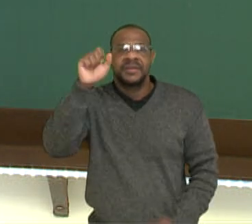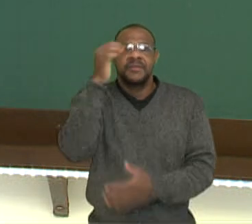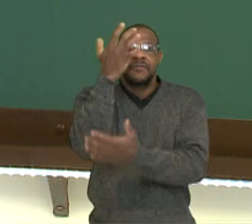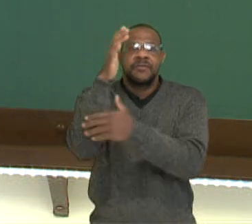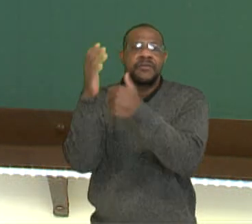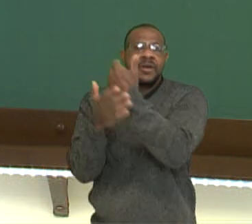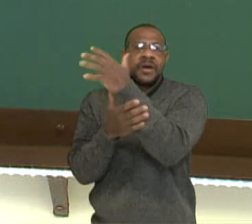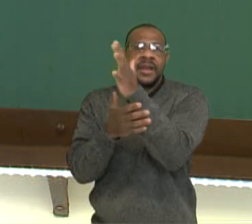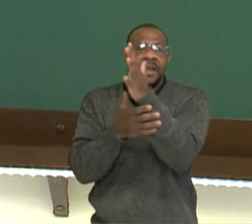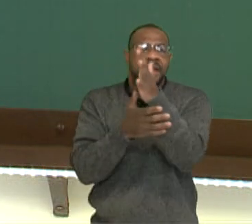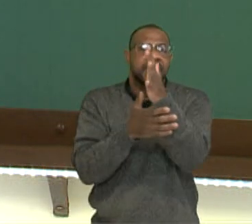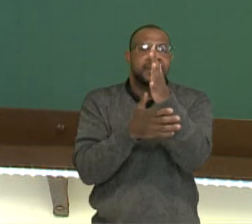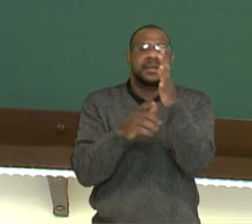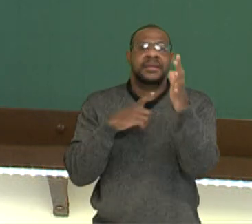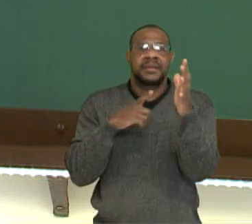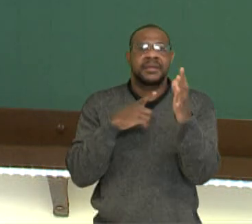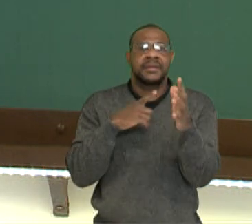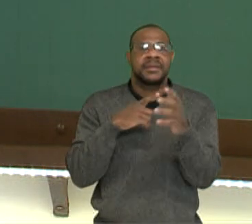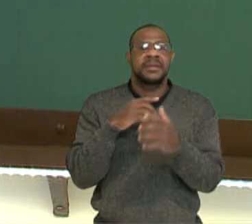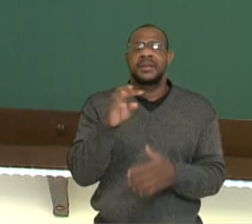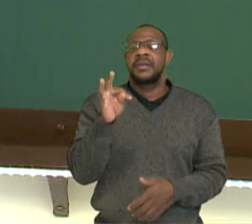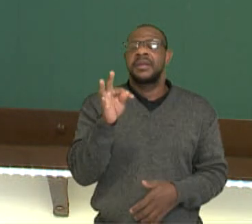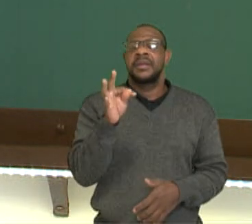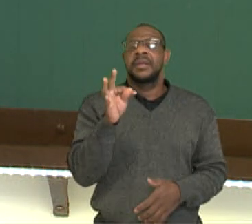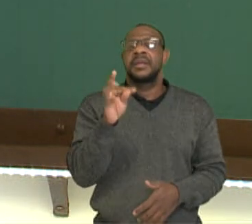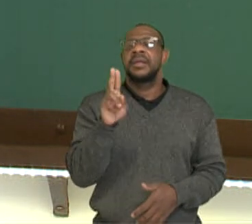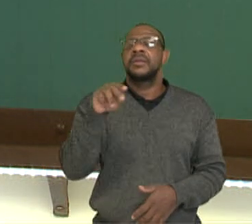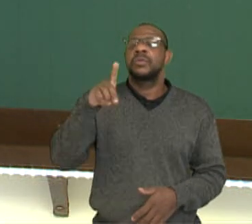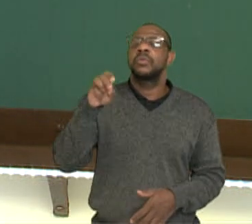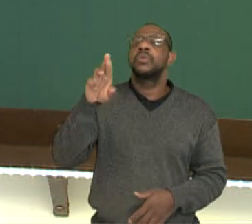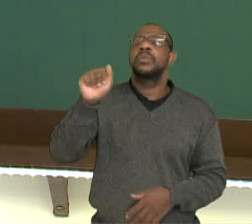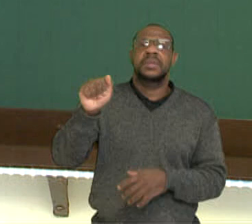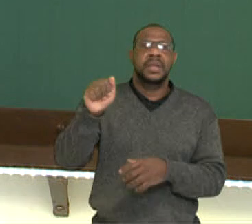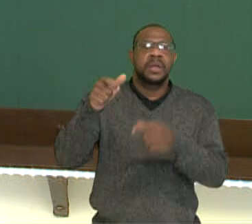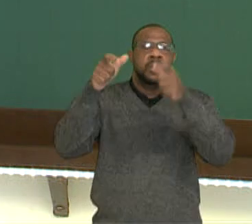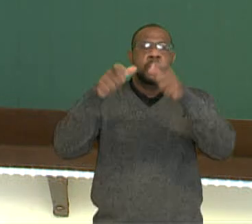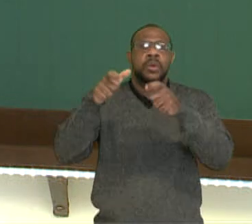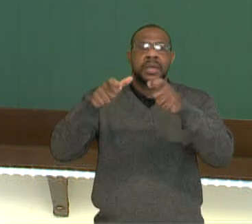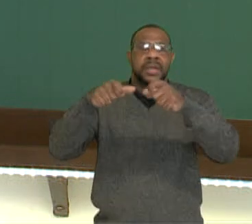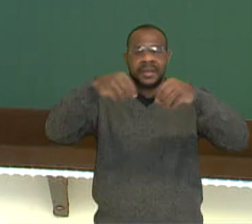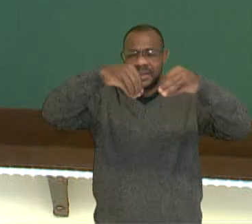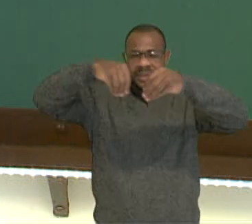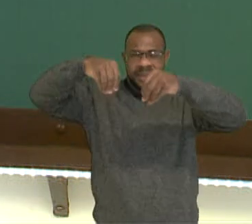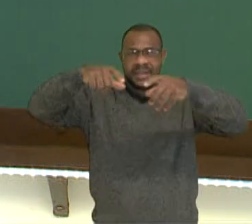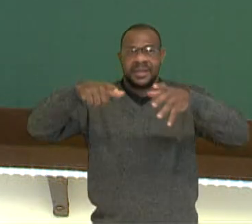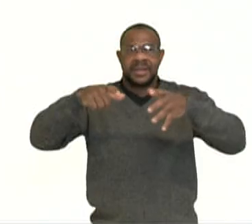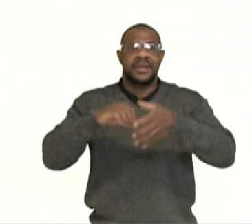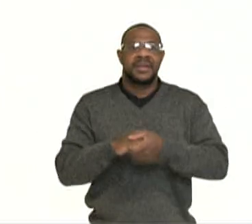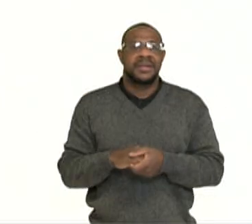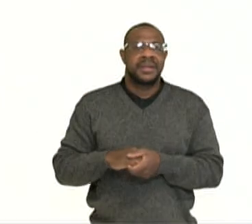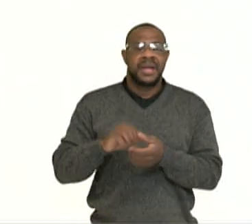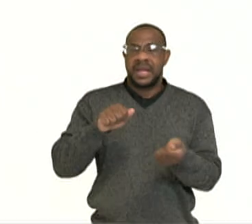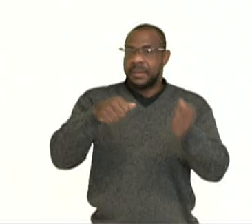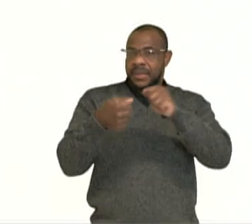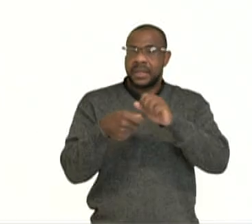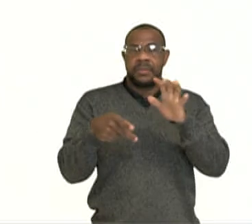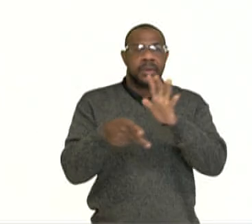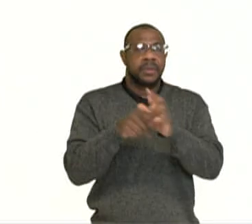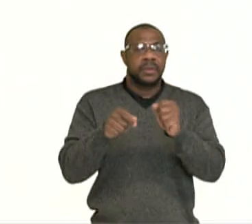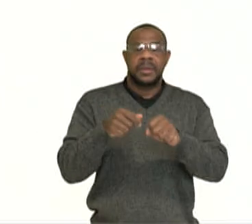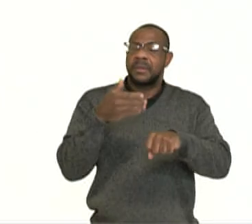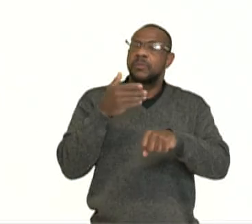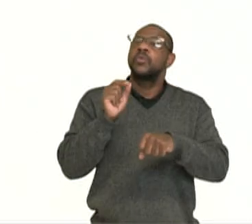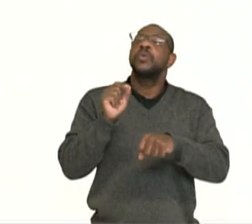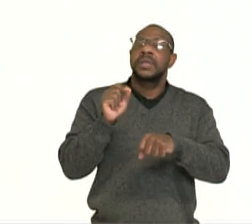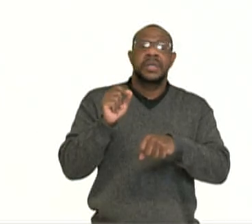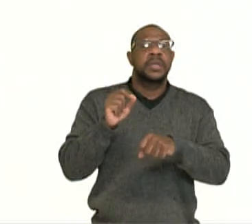floresta boreal e a tundra, que é essa vegetação bem pequena, bem rasteira, de pequeno porte, adaptada a